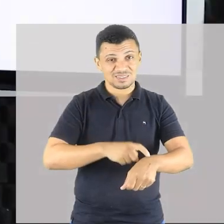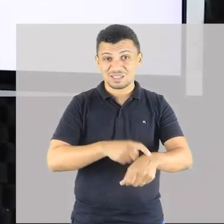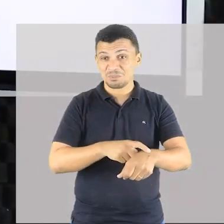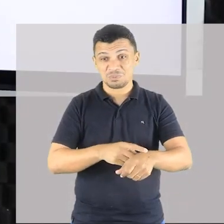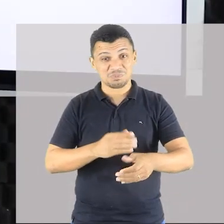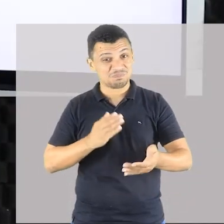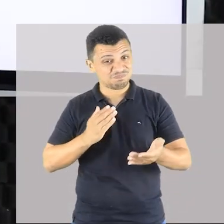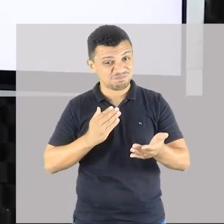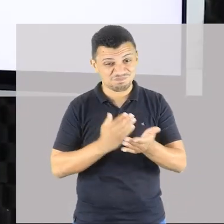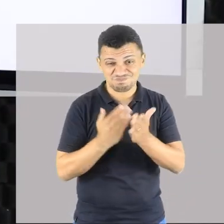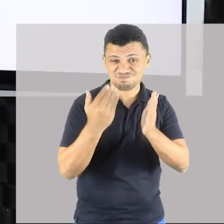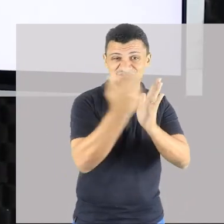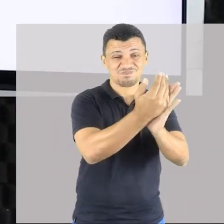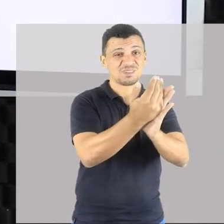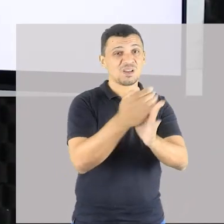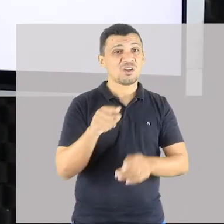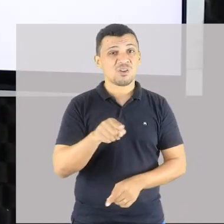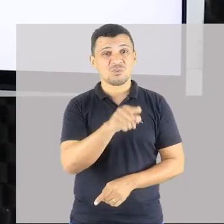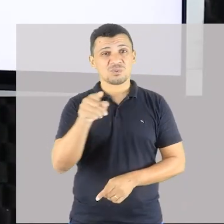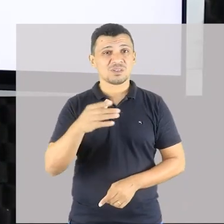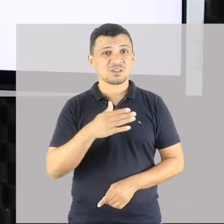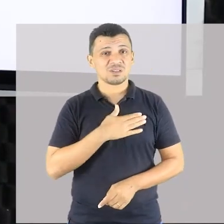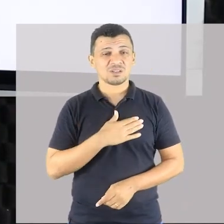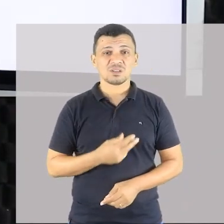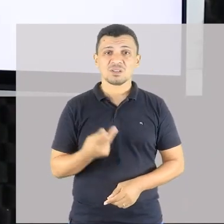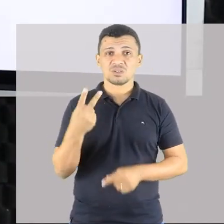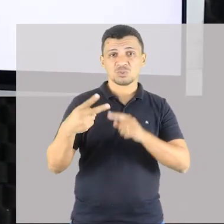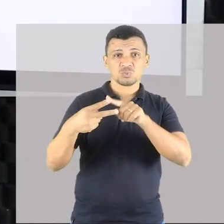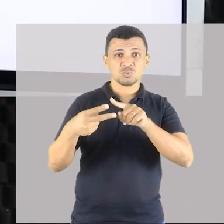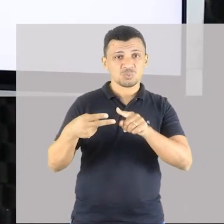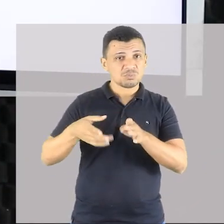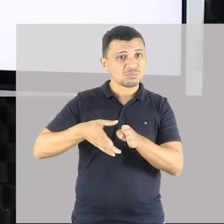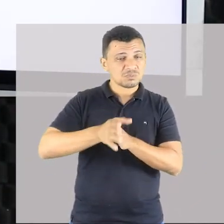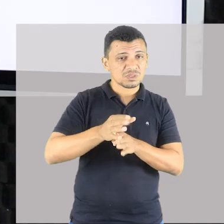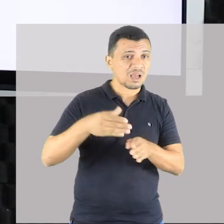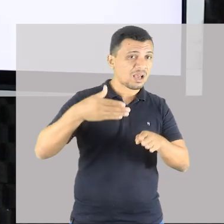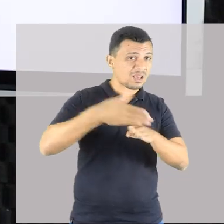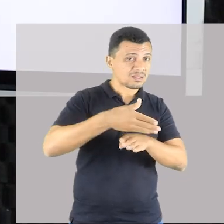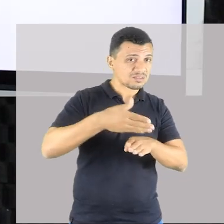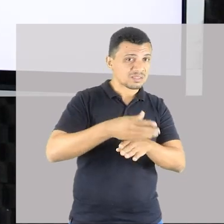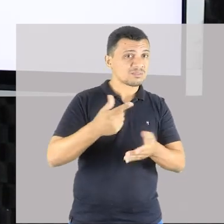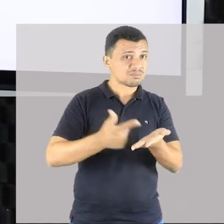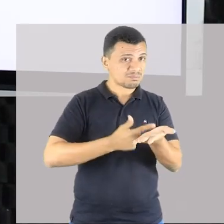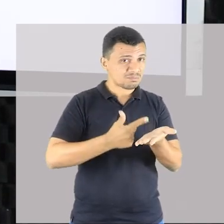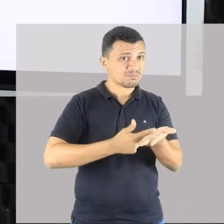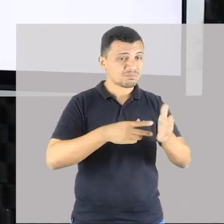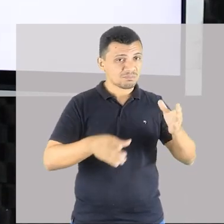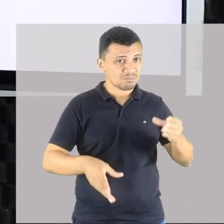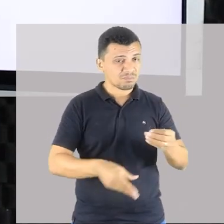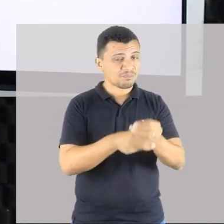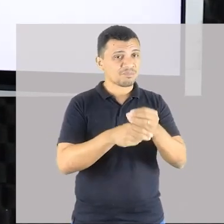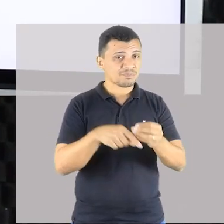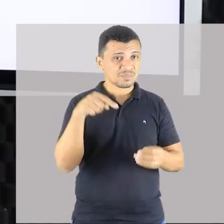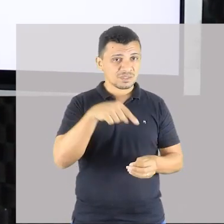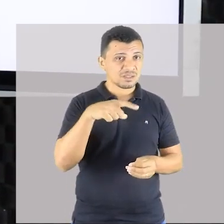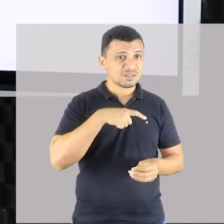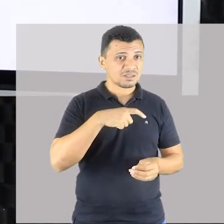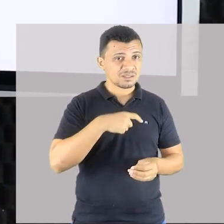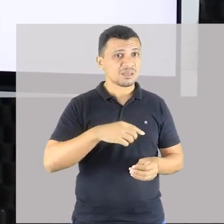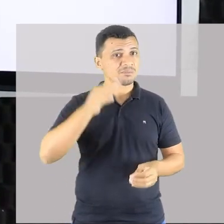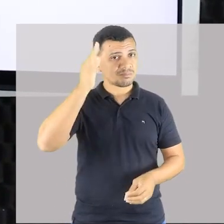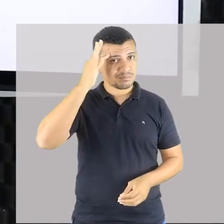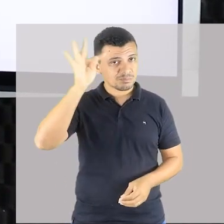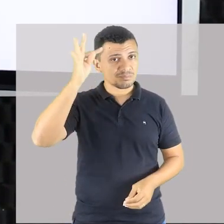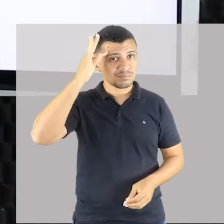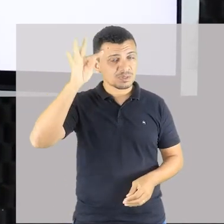espero que vocês tenham gostado. Só 2 dicas para vocês, acesse o material complementar que vocês têm, lá vocês vão ter mais